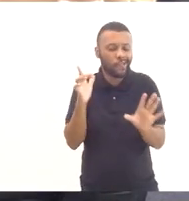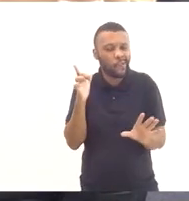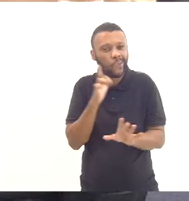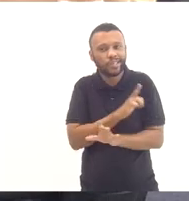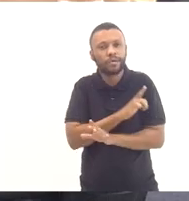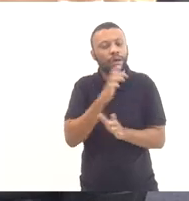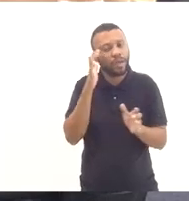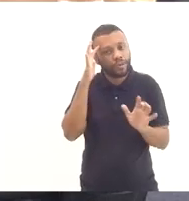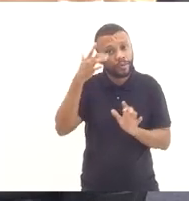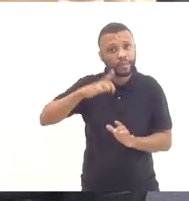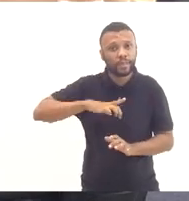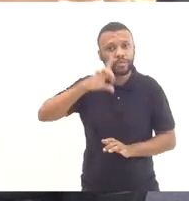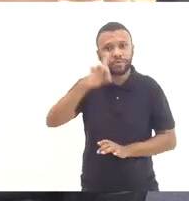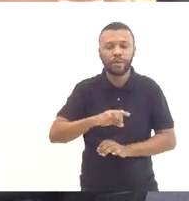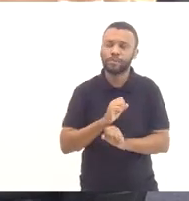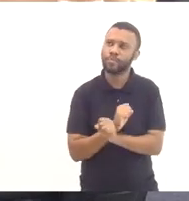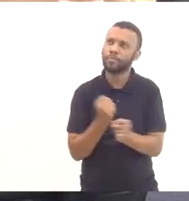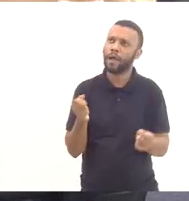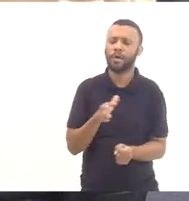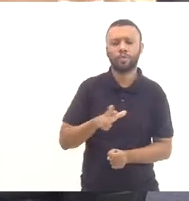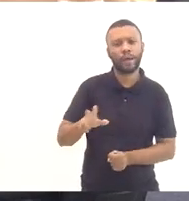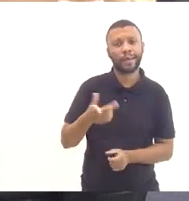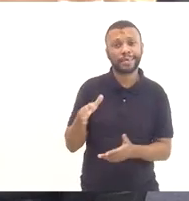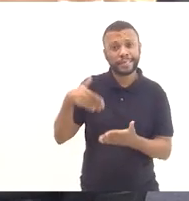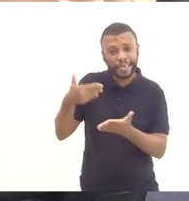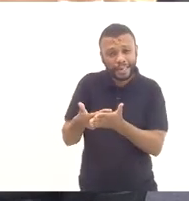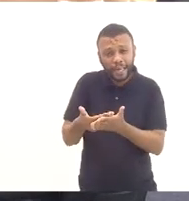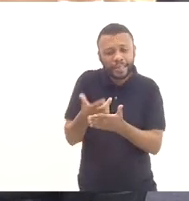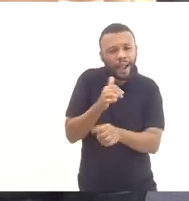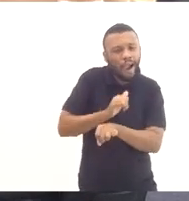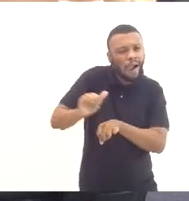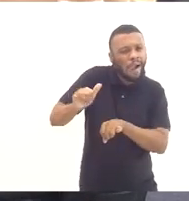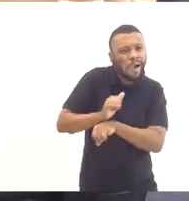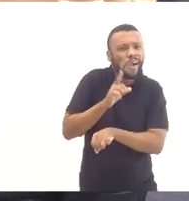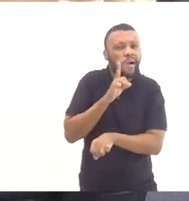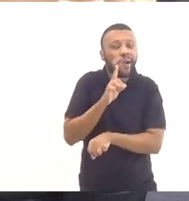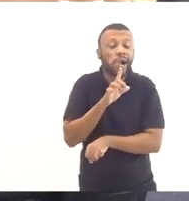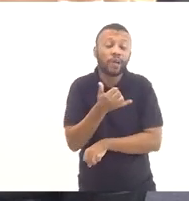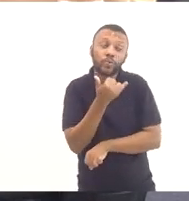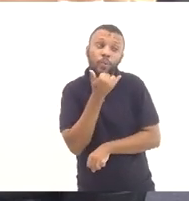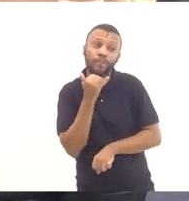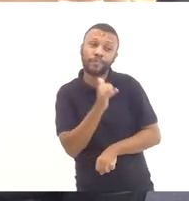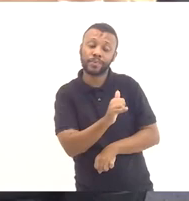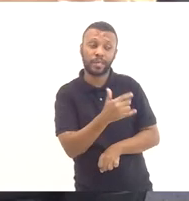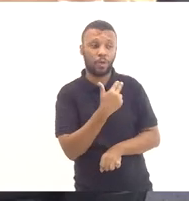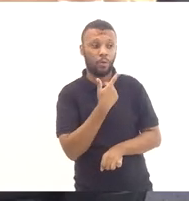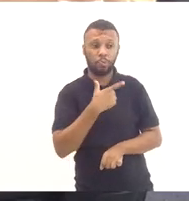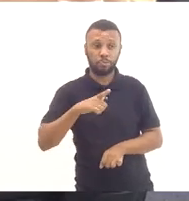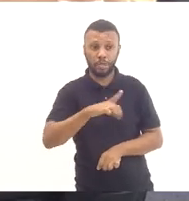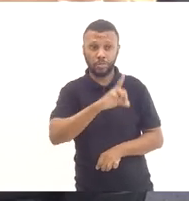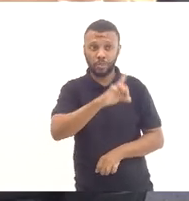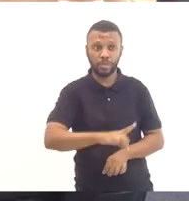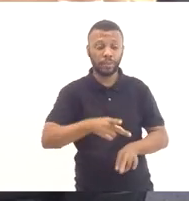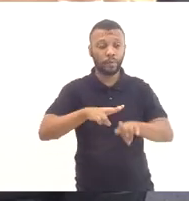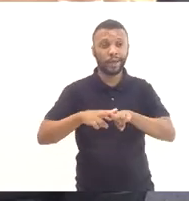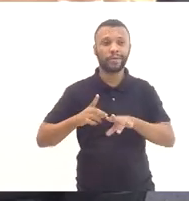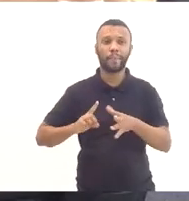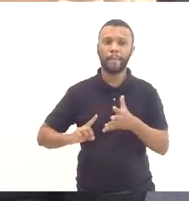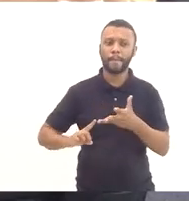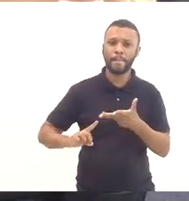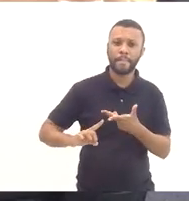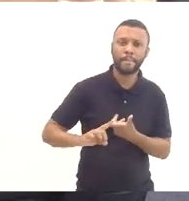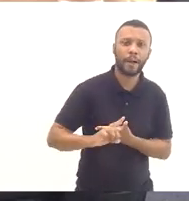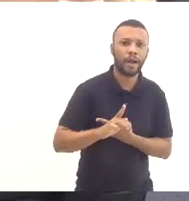consigo resolver porque eu tenho direito né possível aí chega na hora tem uma saída ali que não não Você não tem o direito por causa disso sabe é